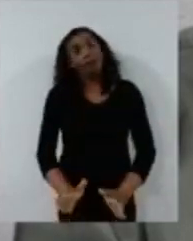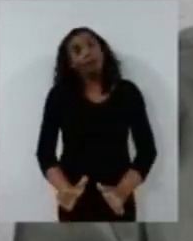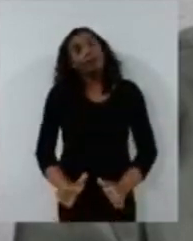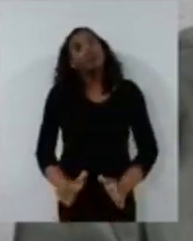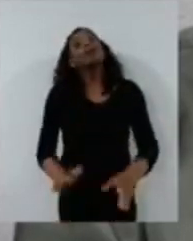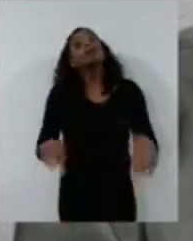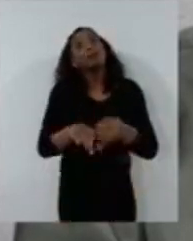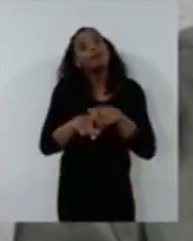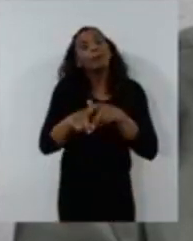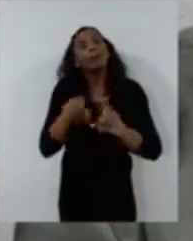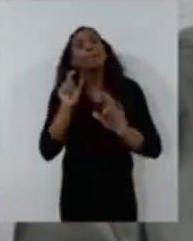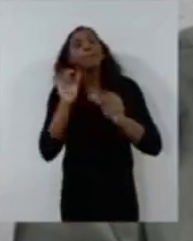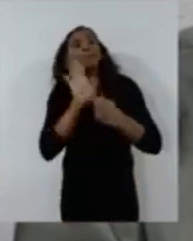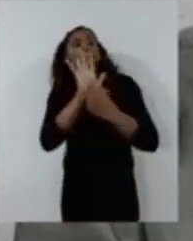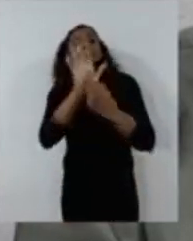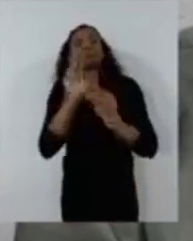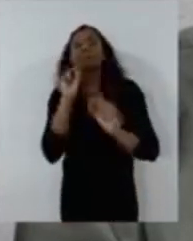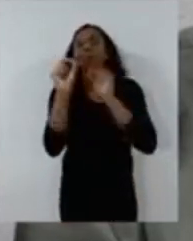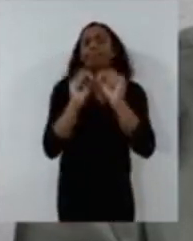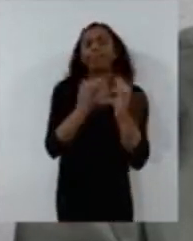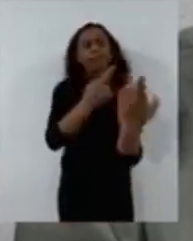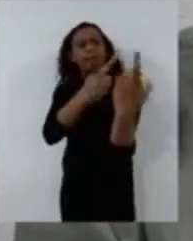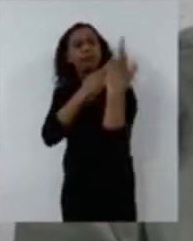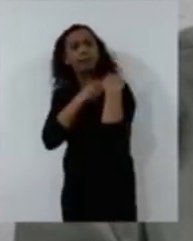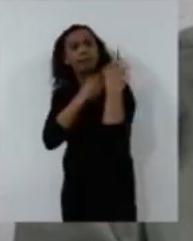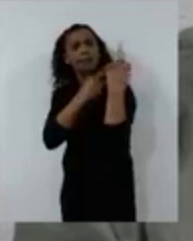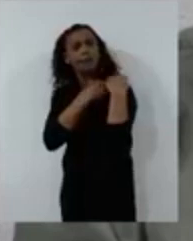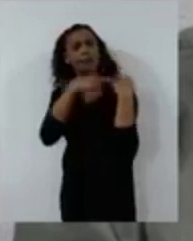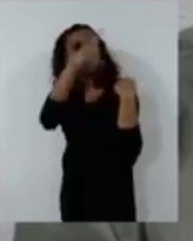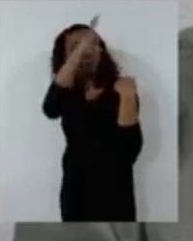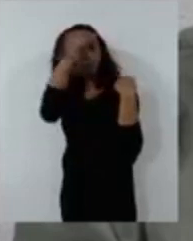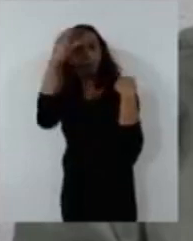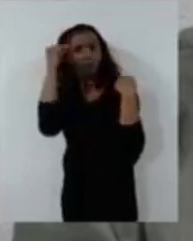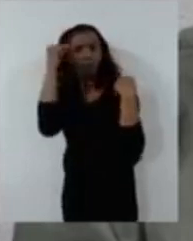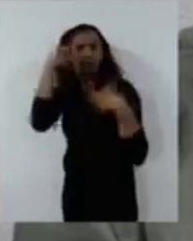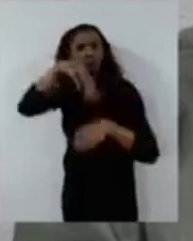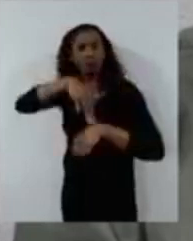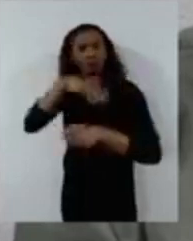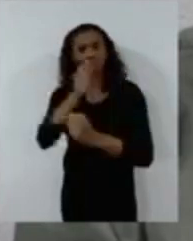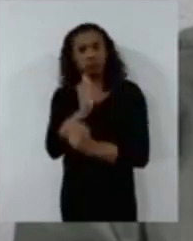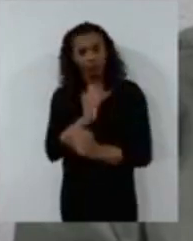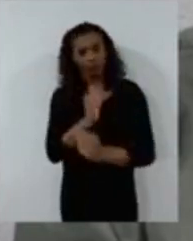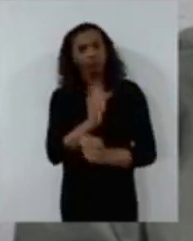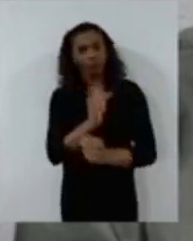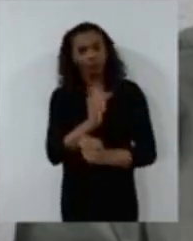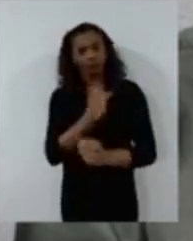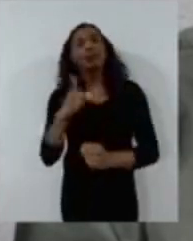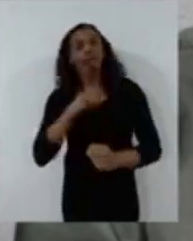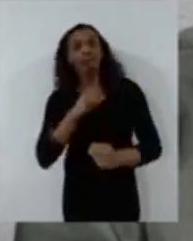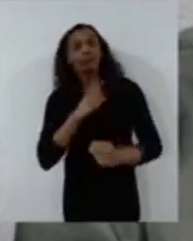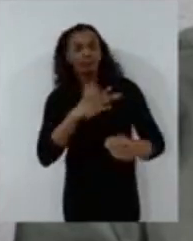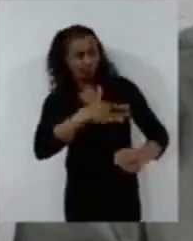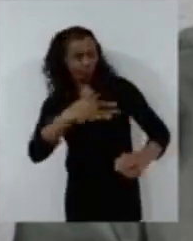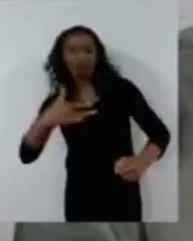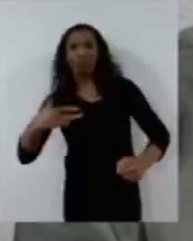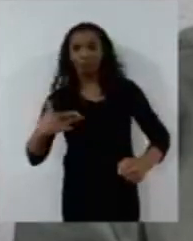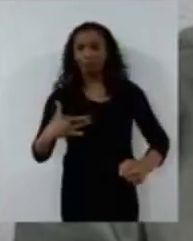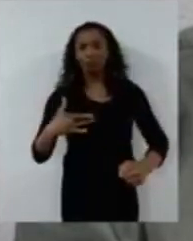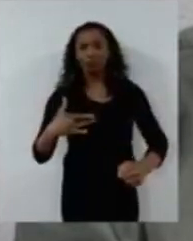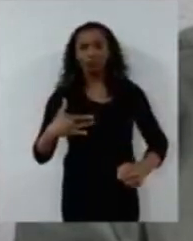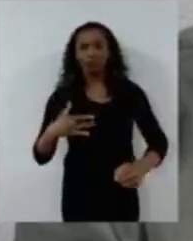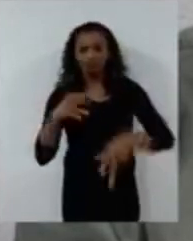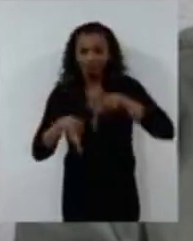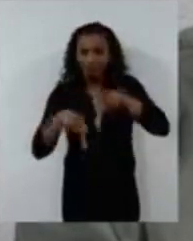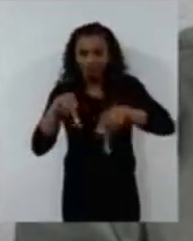mais uma demonstração do compromisso que a Prefeitura de Muriaé tem com a saúde de sua